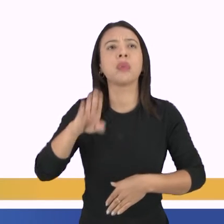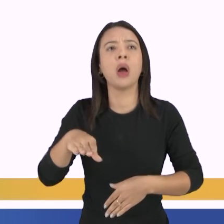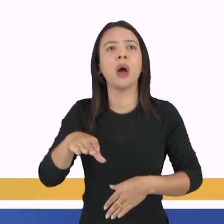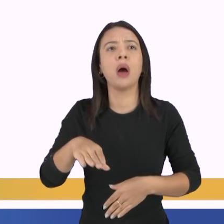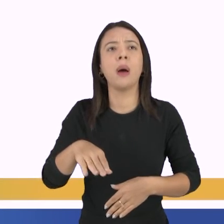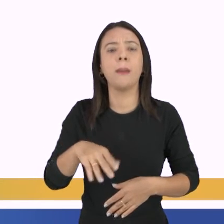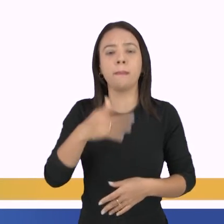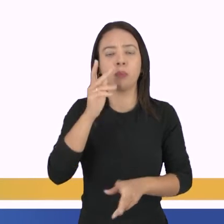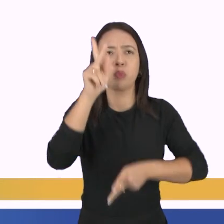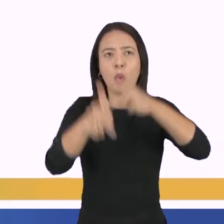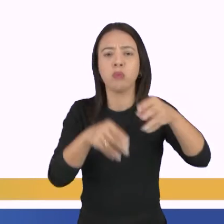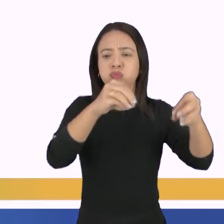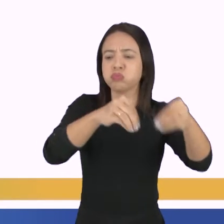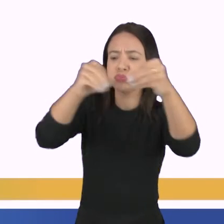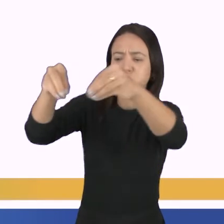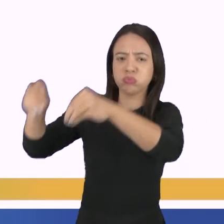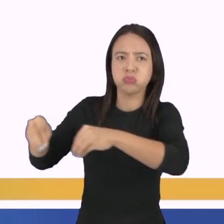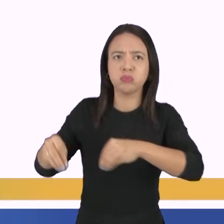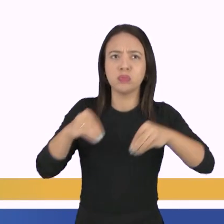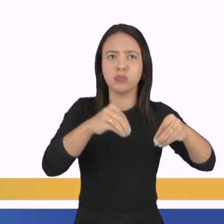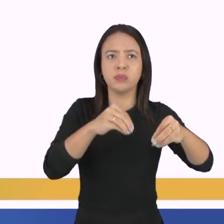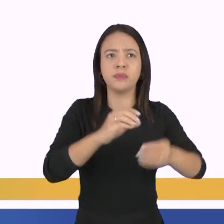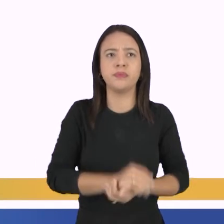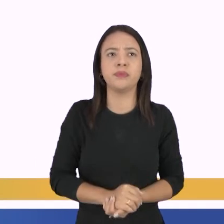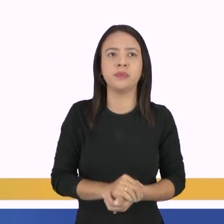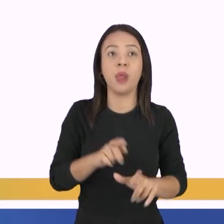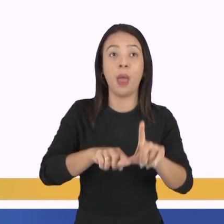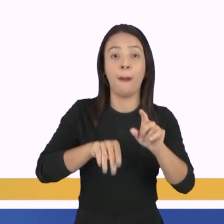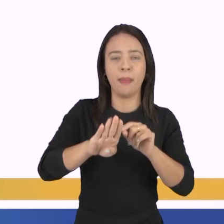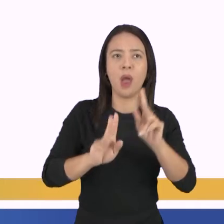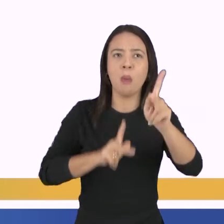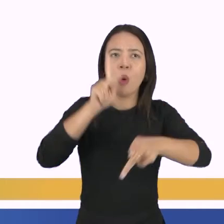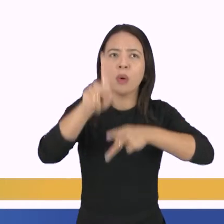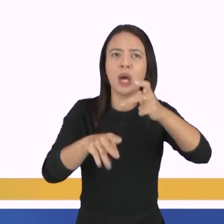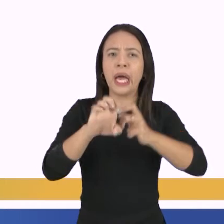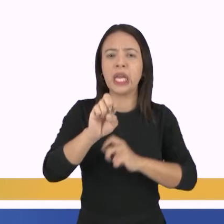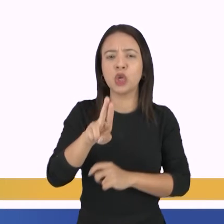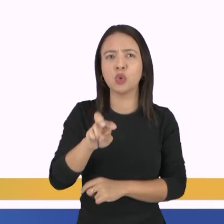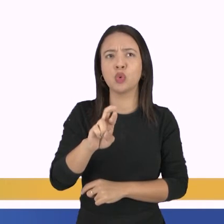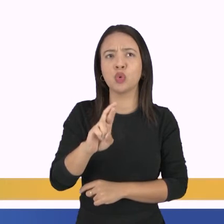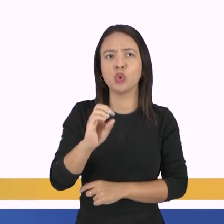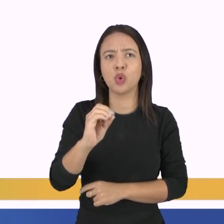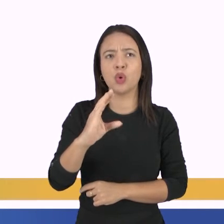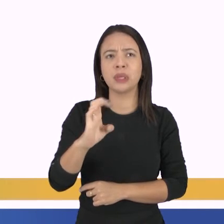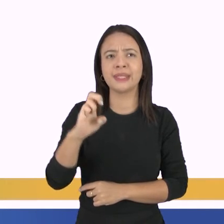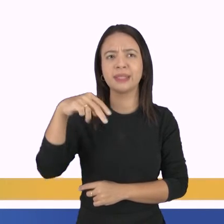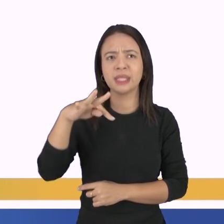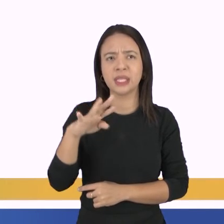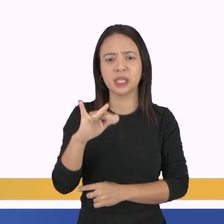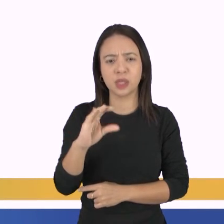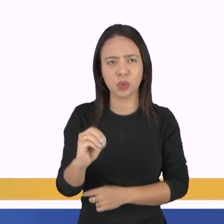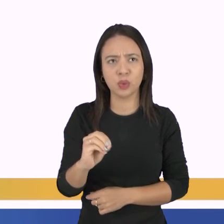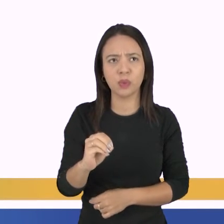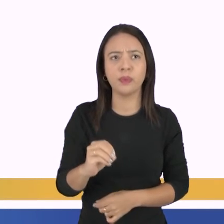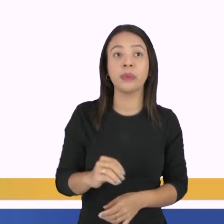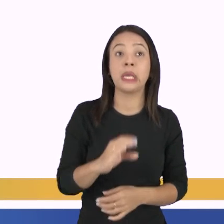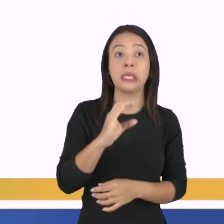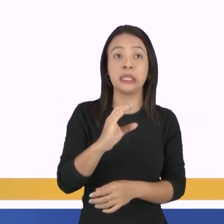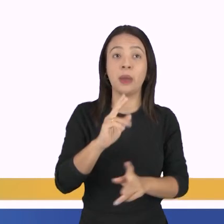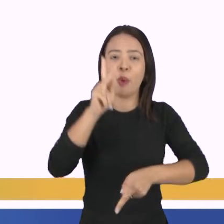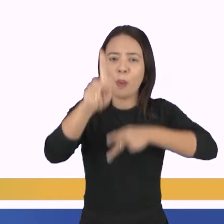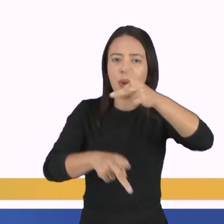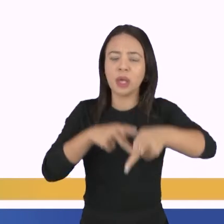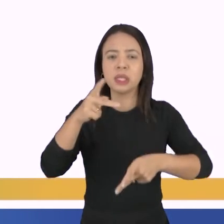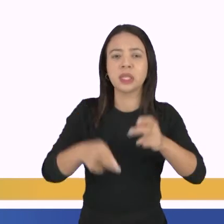letra B, povos ou povo eurocêntrico, letra C, povos pré-colombianos e